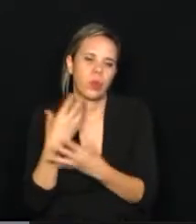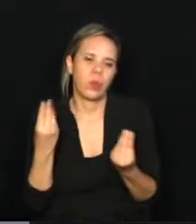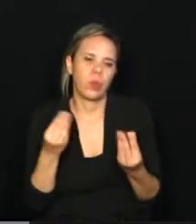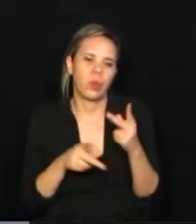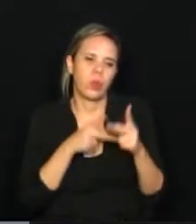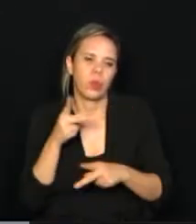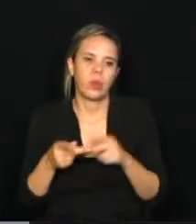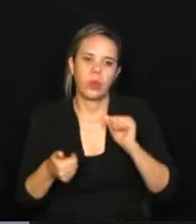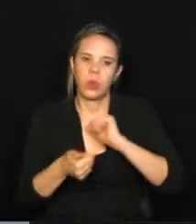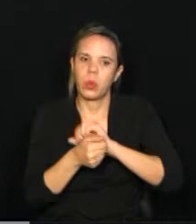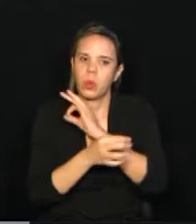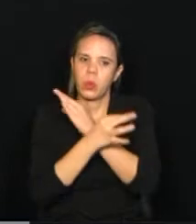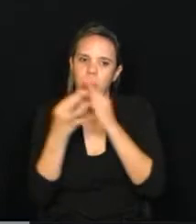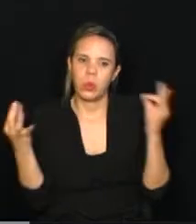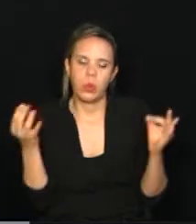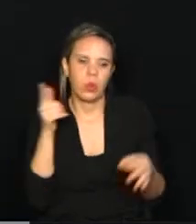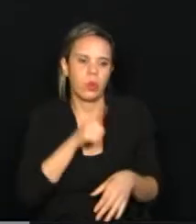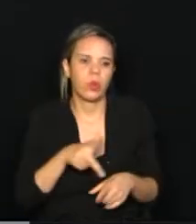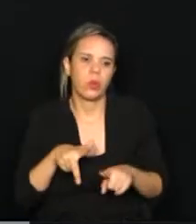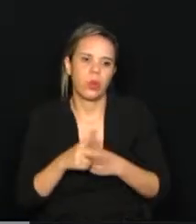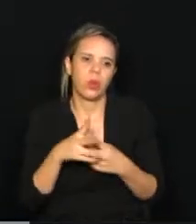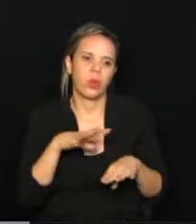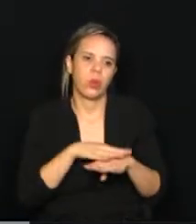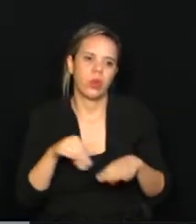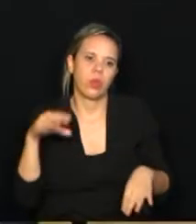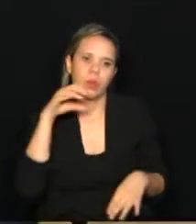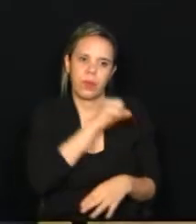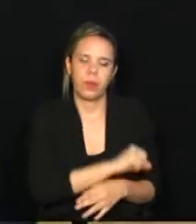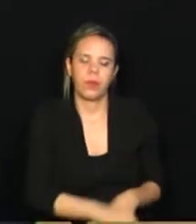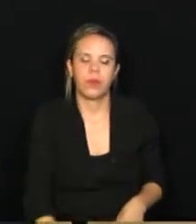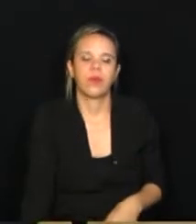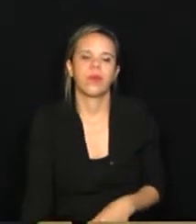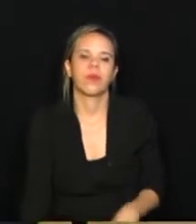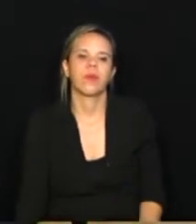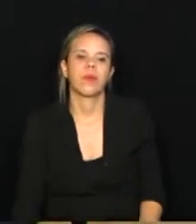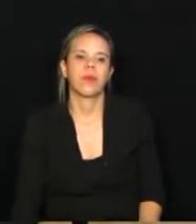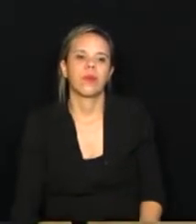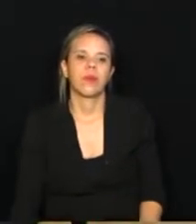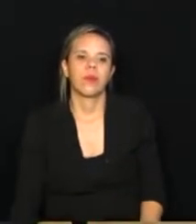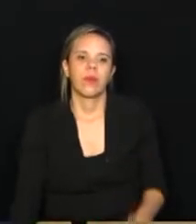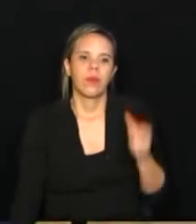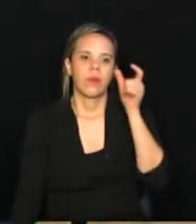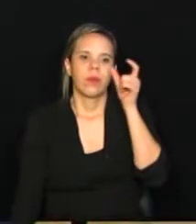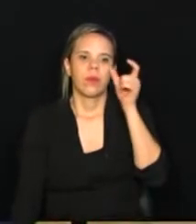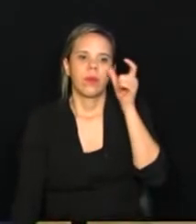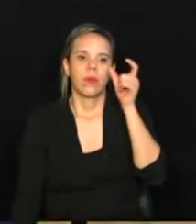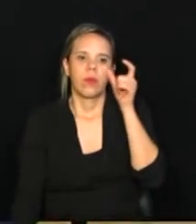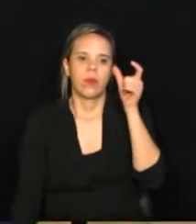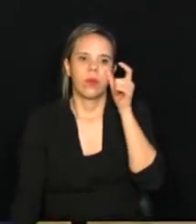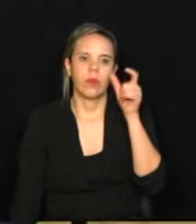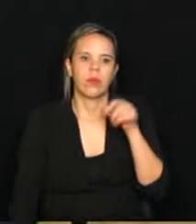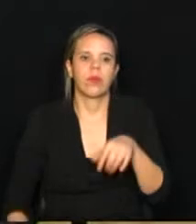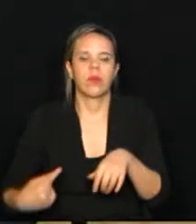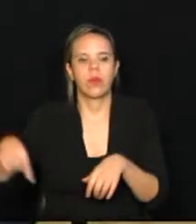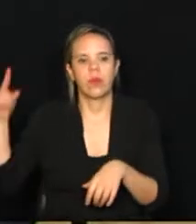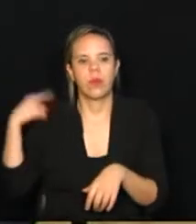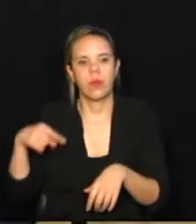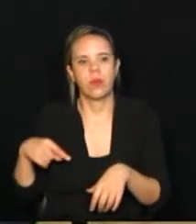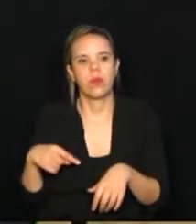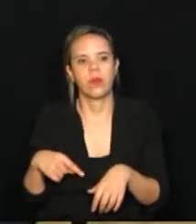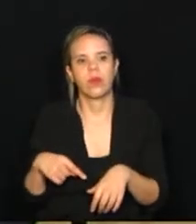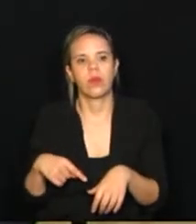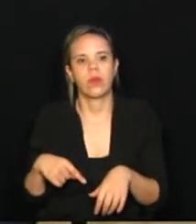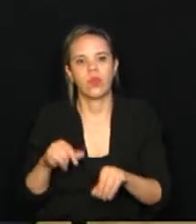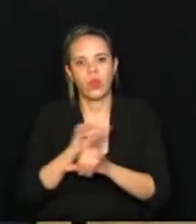de qualidade ali que conseguia recuperar rapidinho. Ô, Tássia, eu assisti até que recentemente, né, aquele